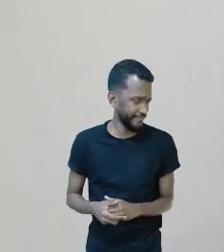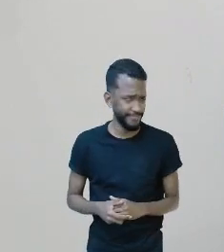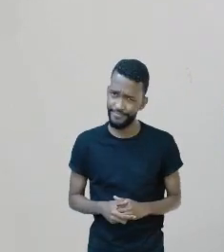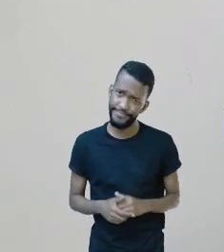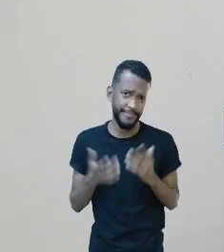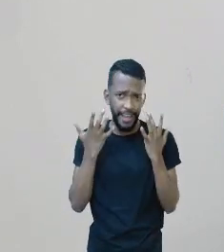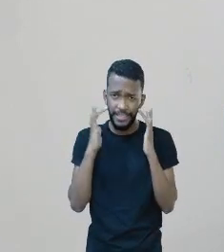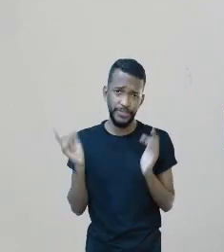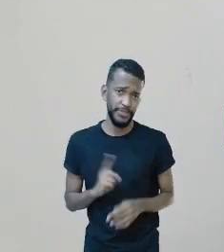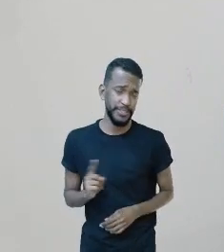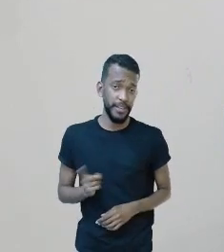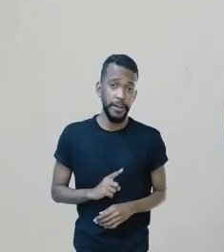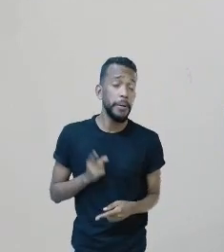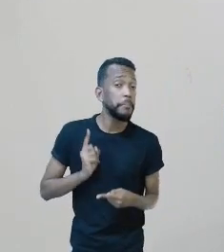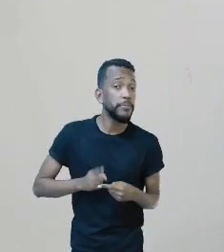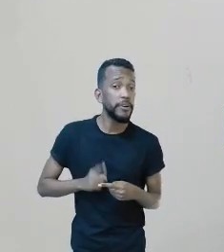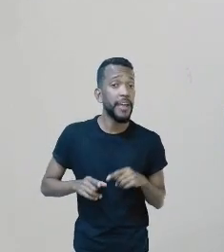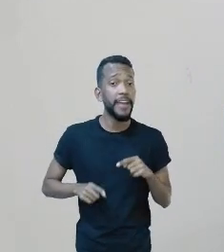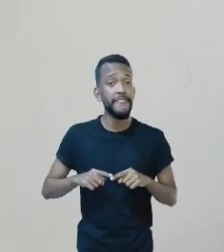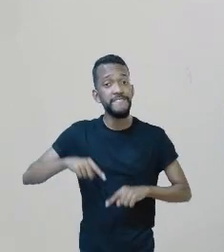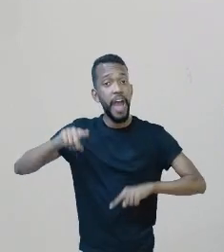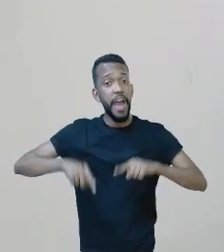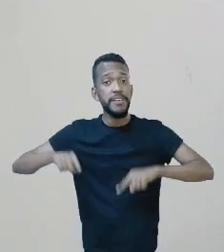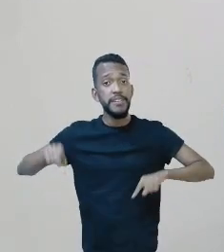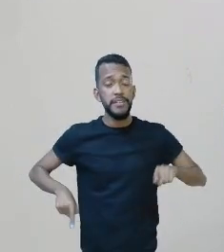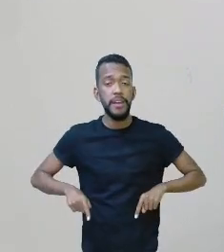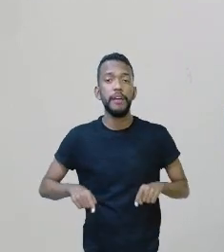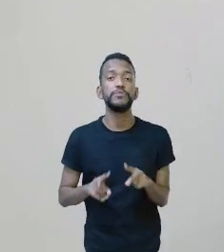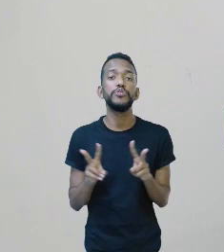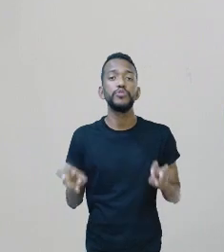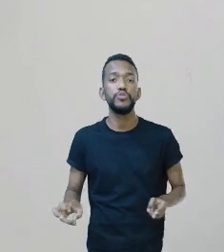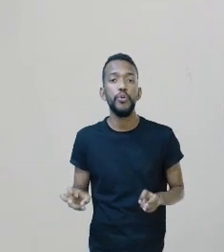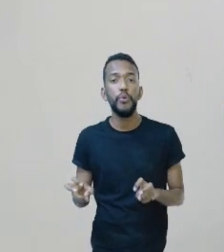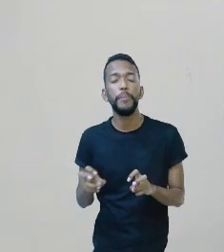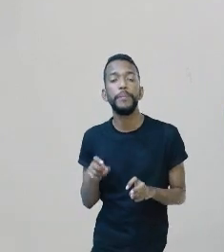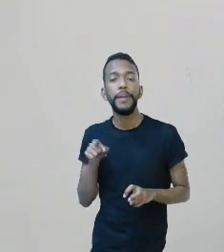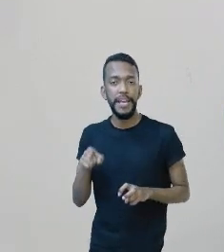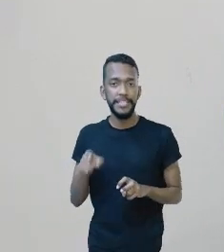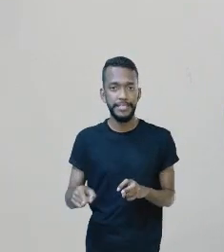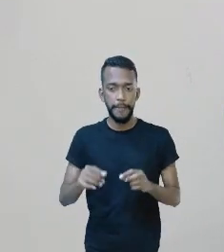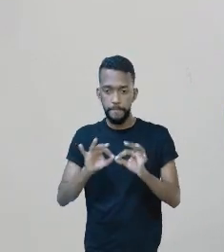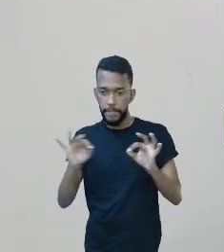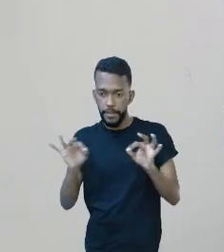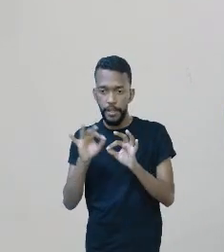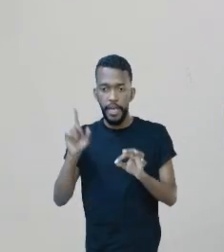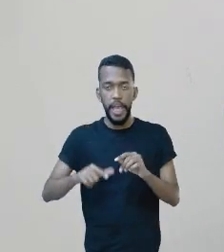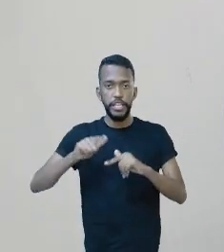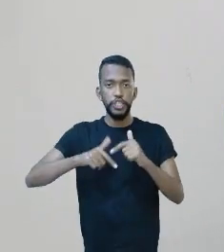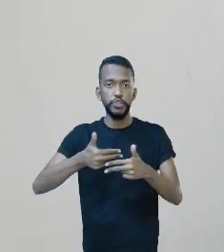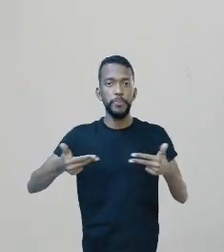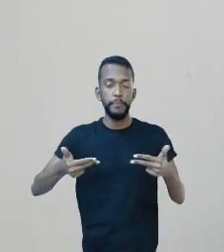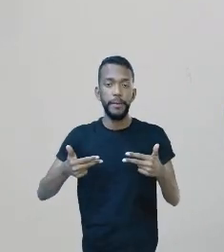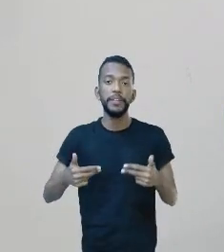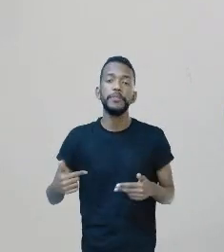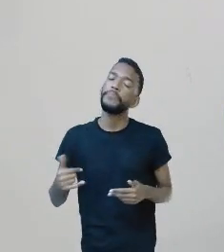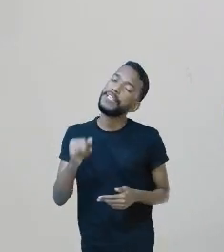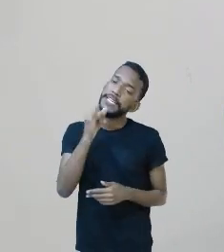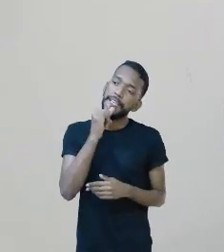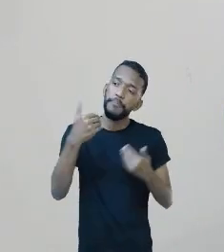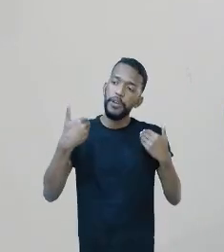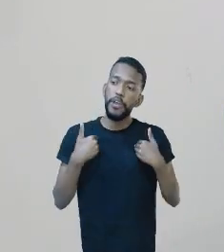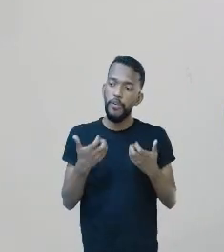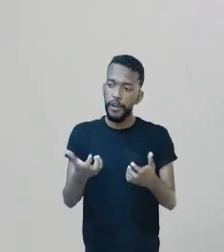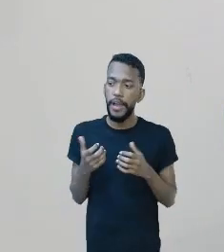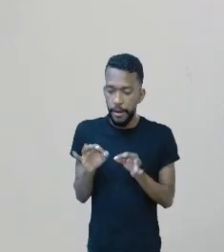Provavelmente não. Outra coisa que varia nessa questão das unidades de medida é o instrumento. Eu, por exemplo,